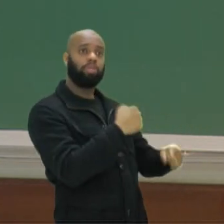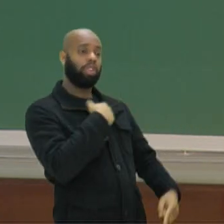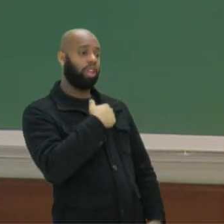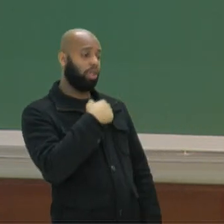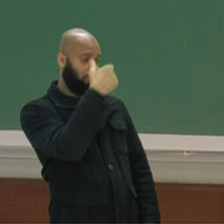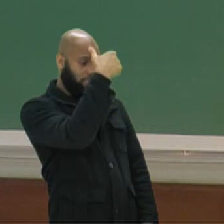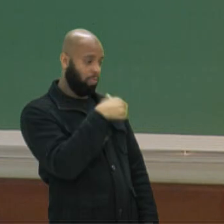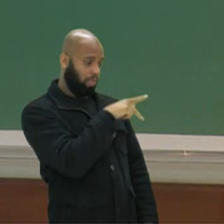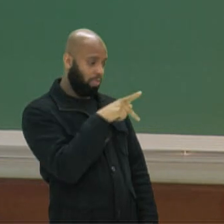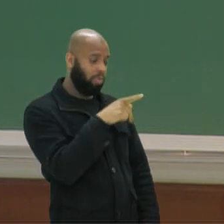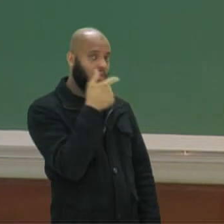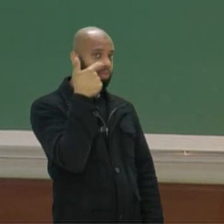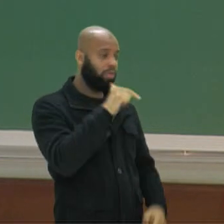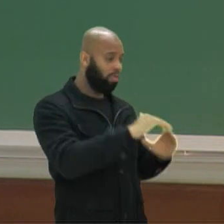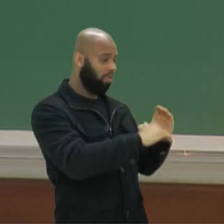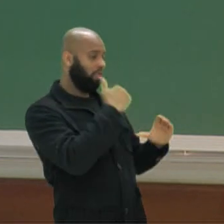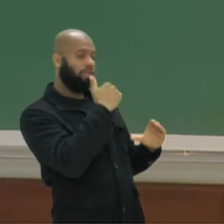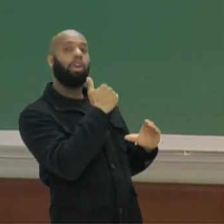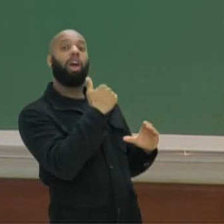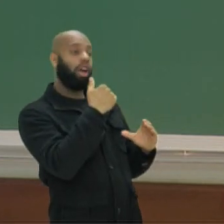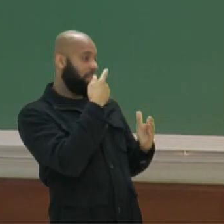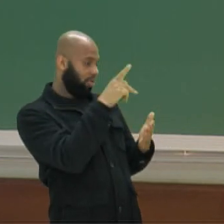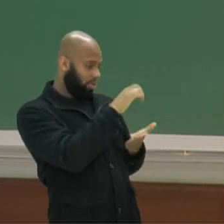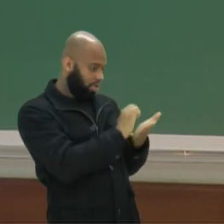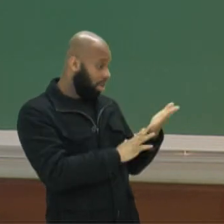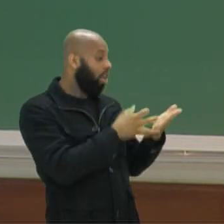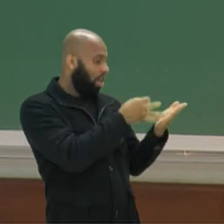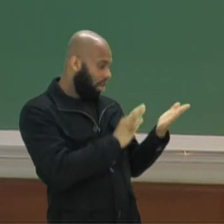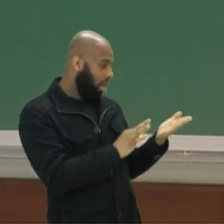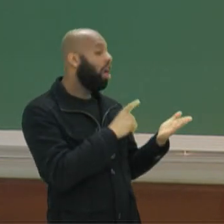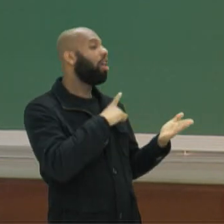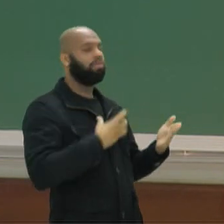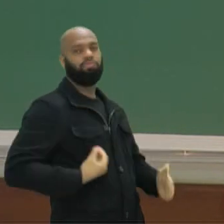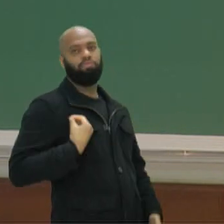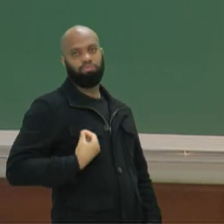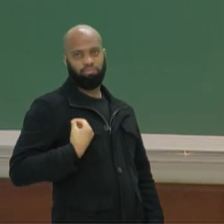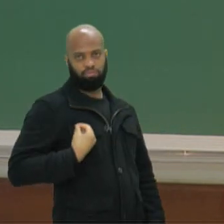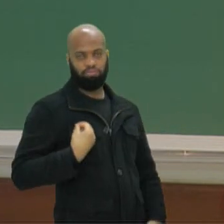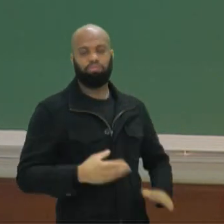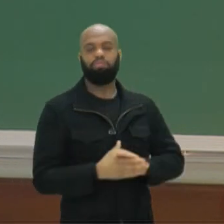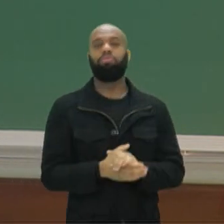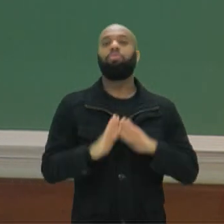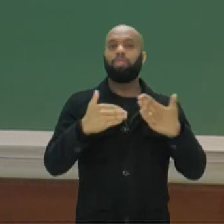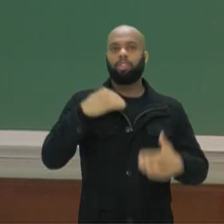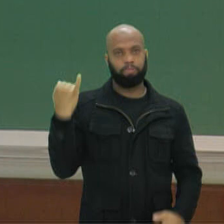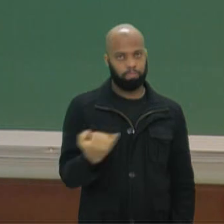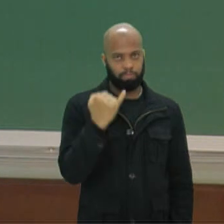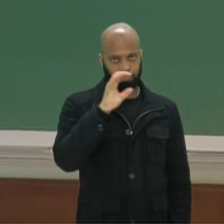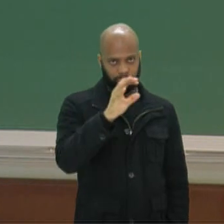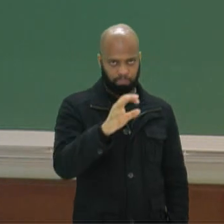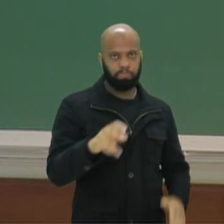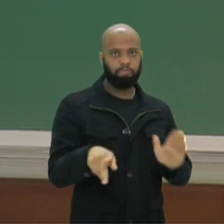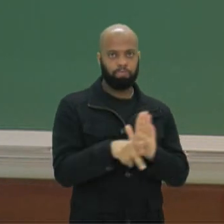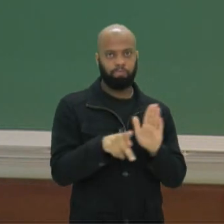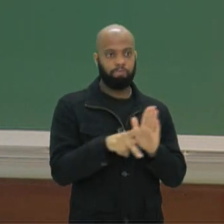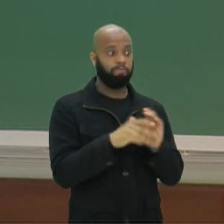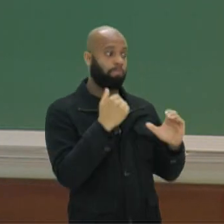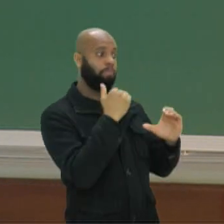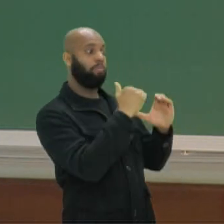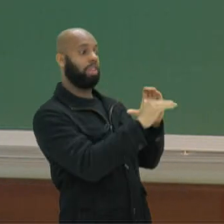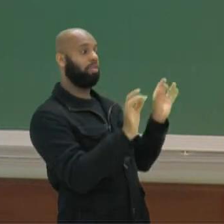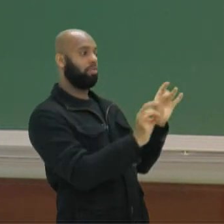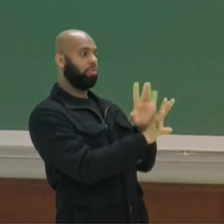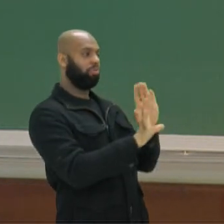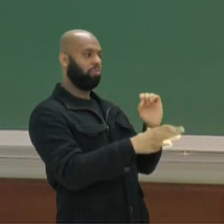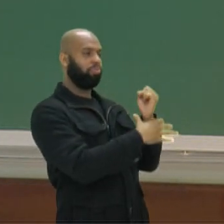como professor, receba a sua atividade, a atividade do aluno e marque a presença, tá bom? Então, não esqueçam desse detalhe